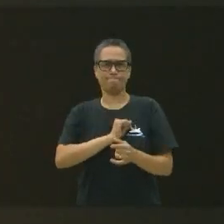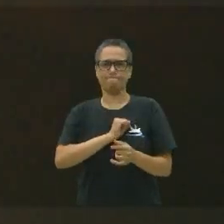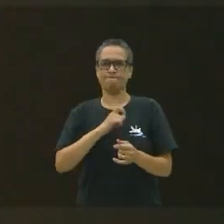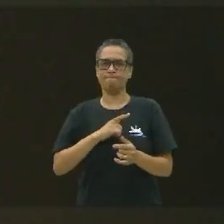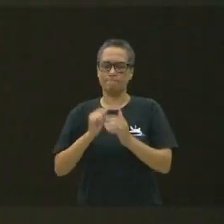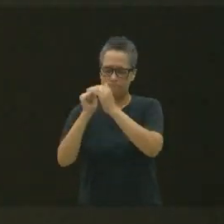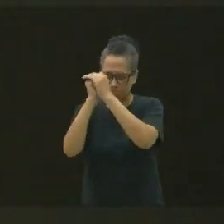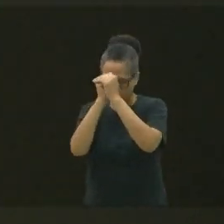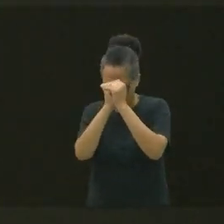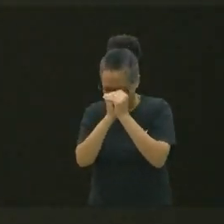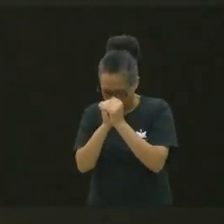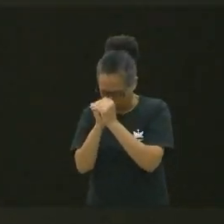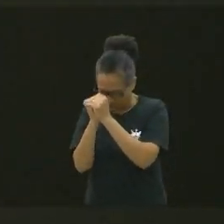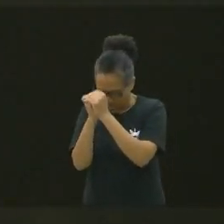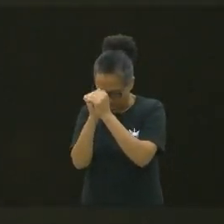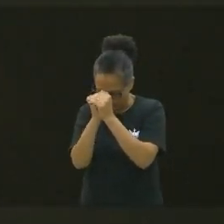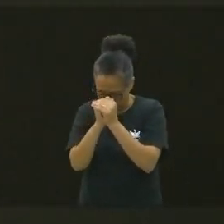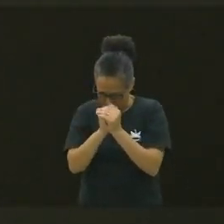hoje livre